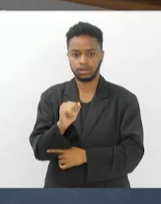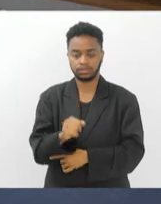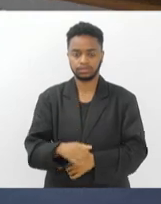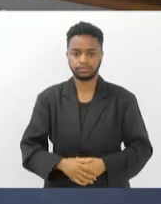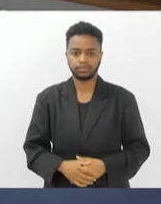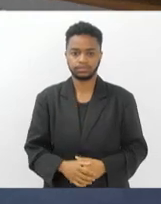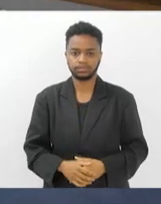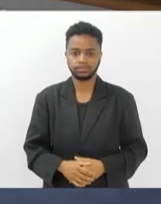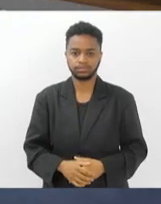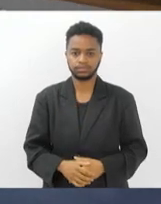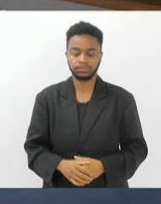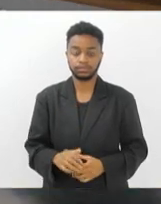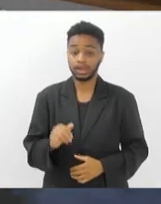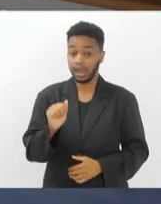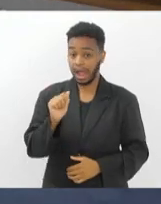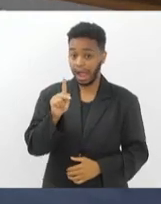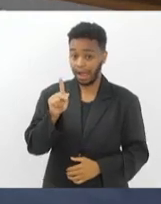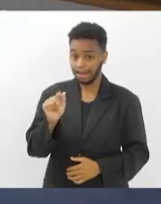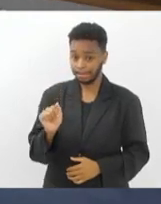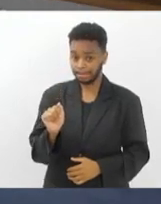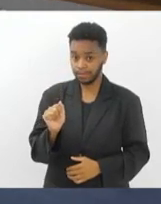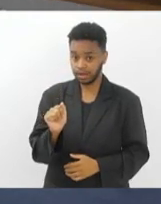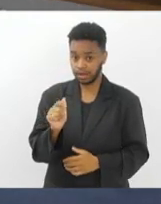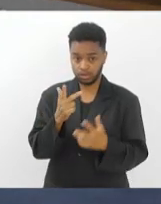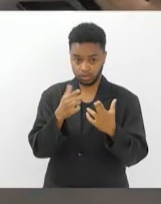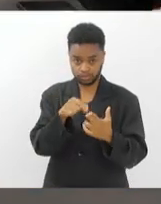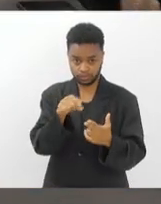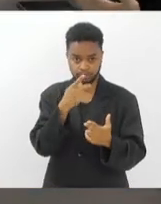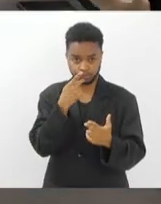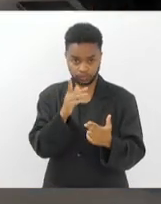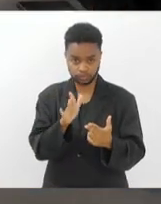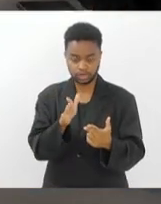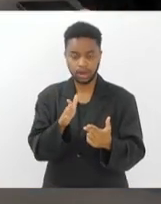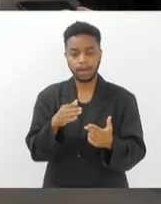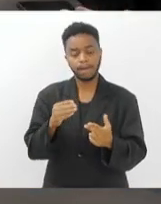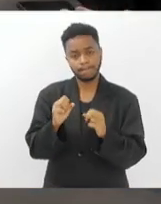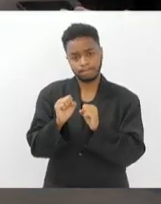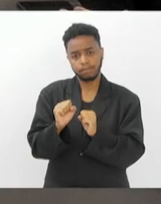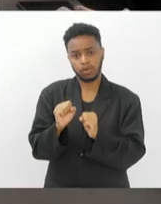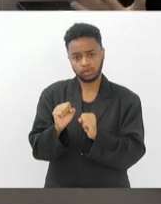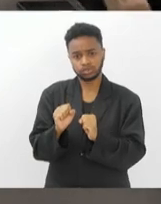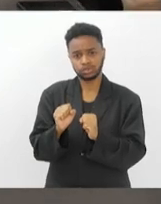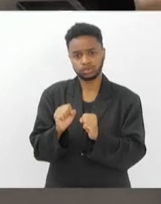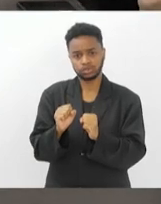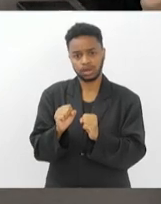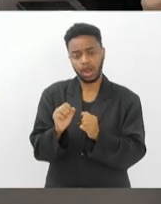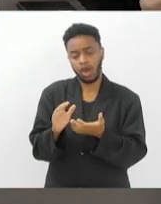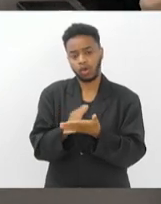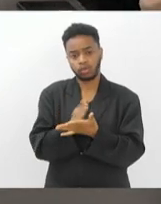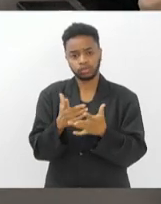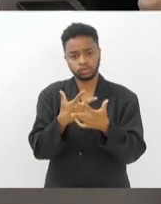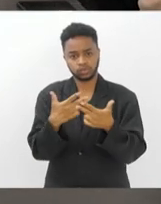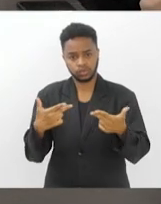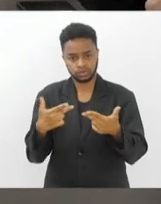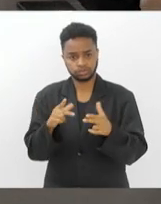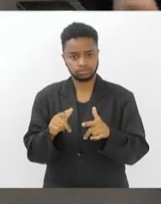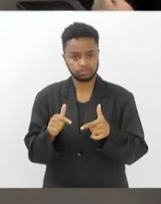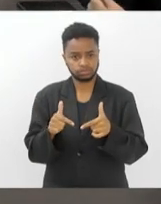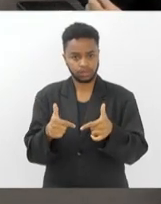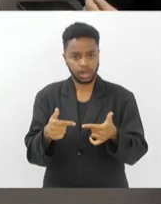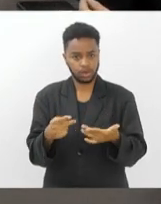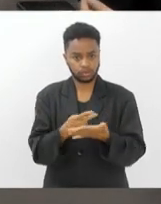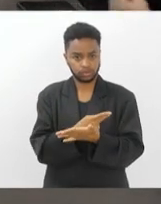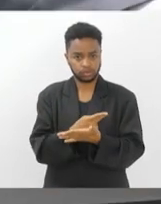Uma APA, como foi dito, pode haver algumas atividades. O que, que define